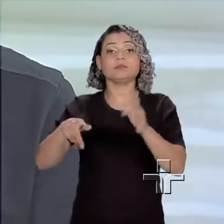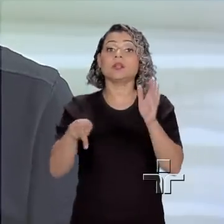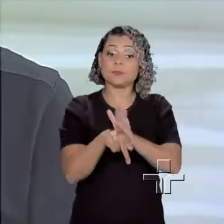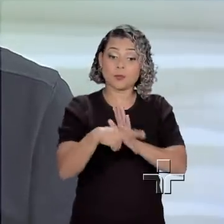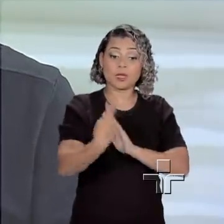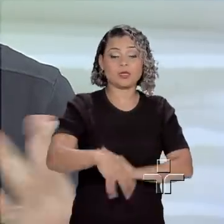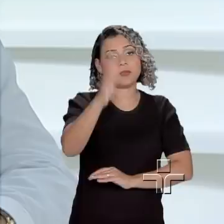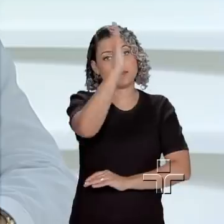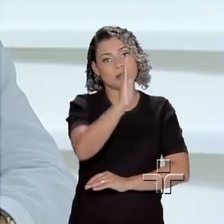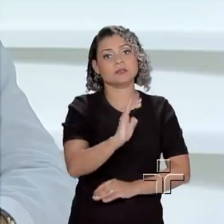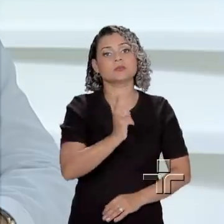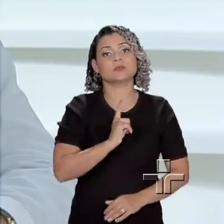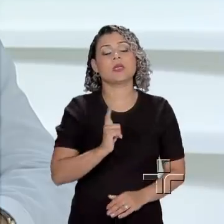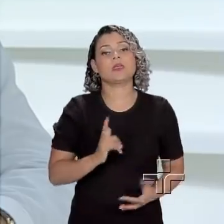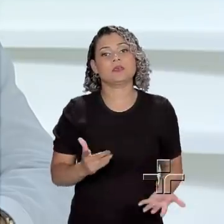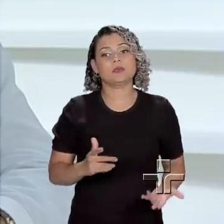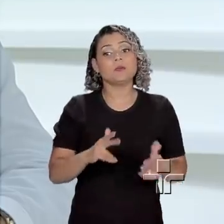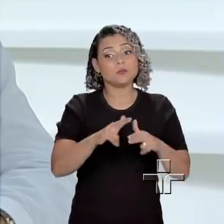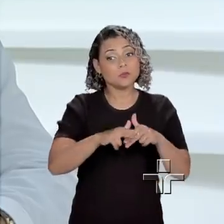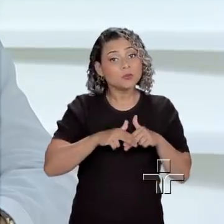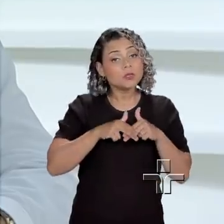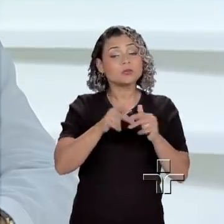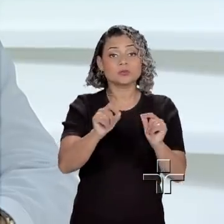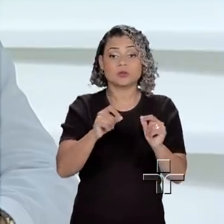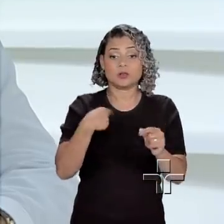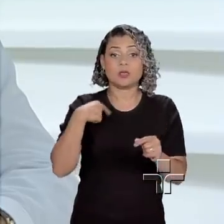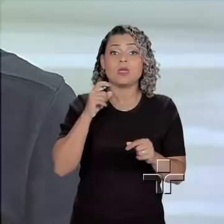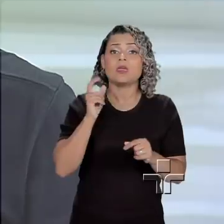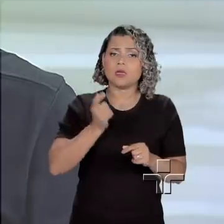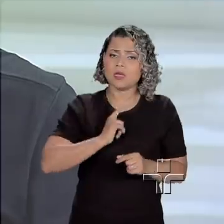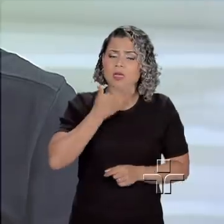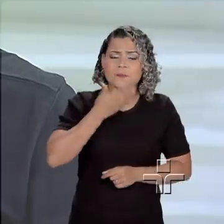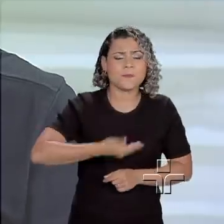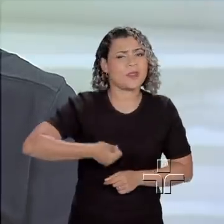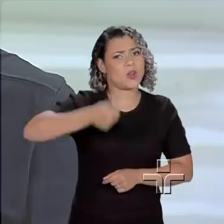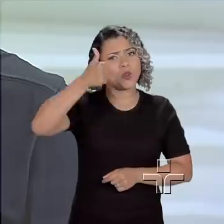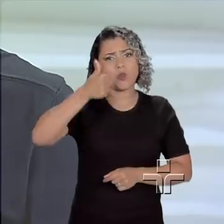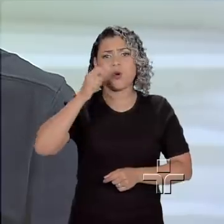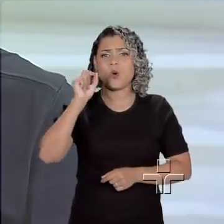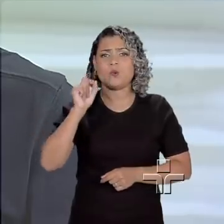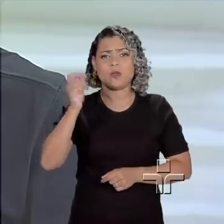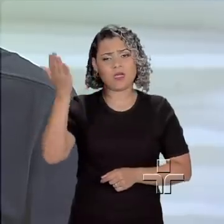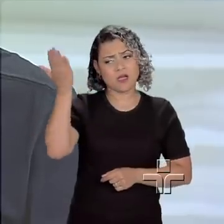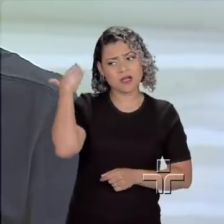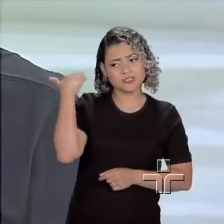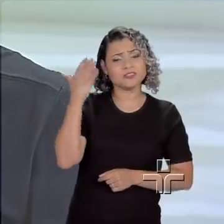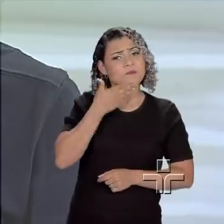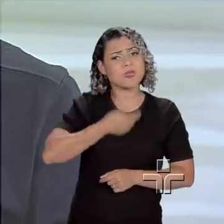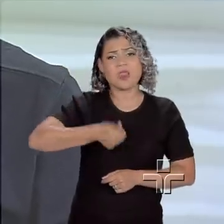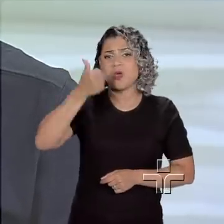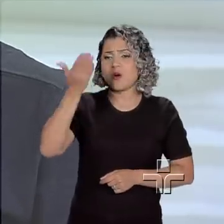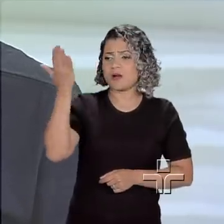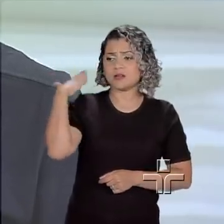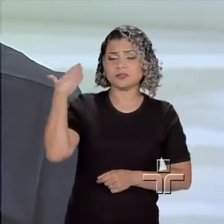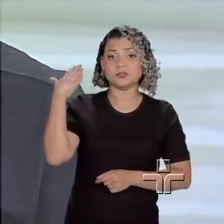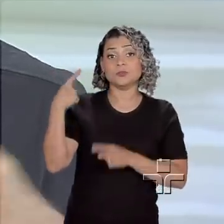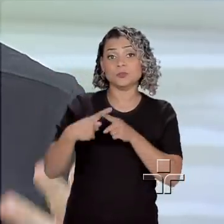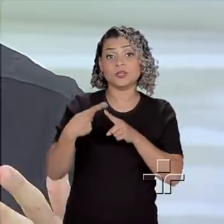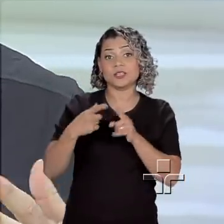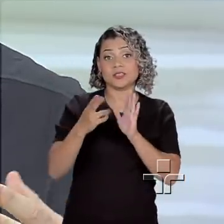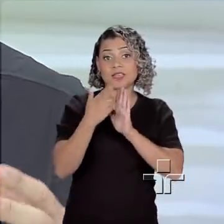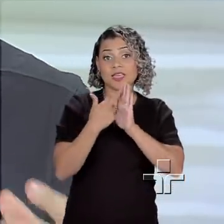Se a gente tivesse na situação que eu acho que era muito melhor que era a situação que a gente tinha anteriormente, a gente teria uma regulação de